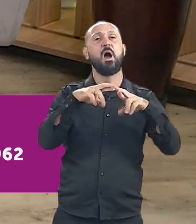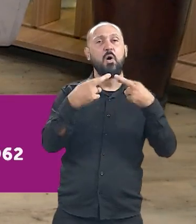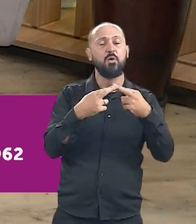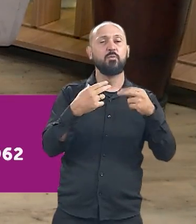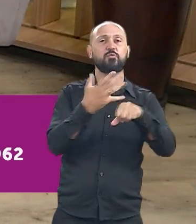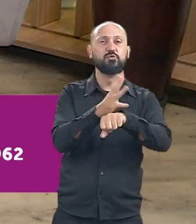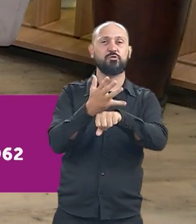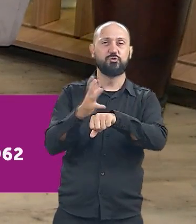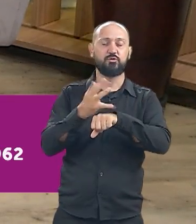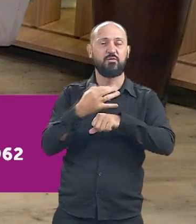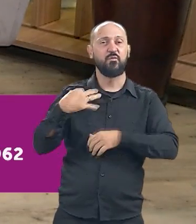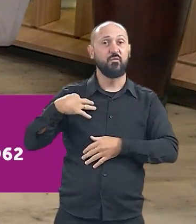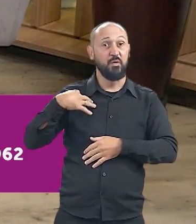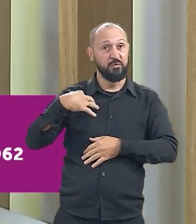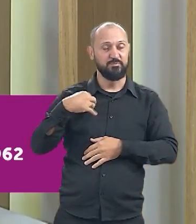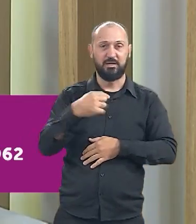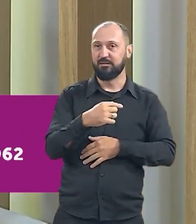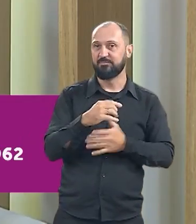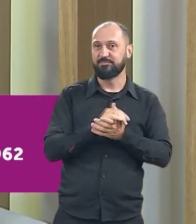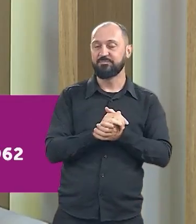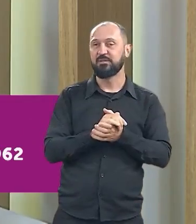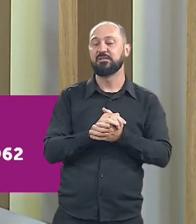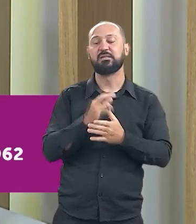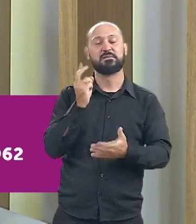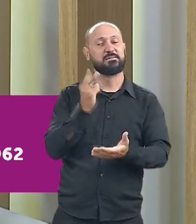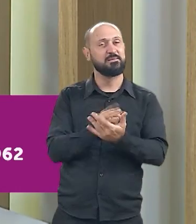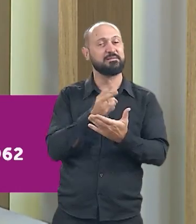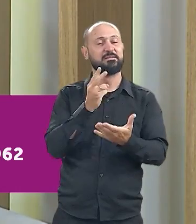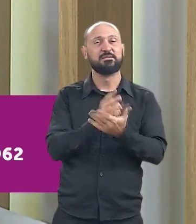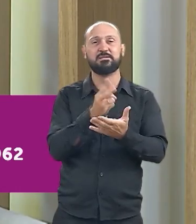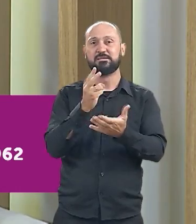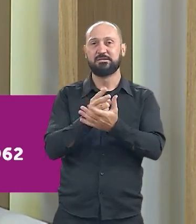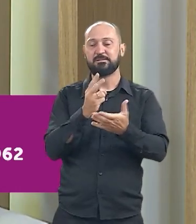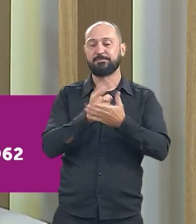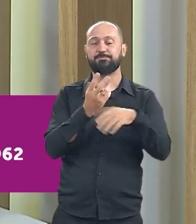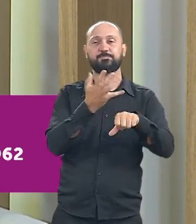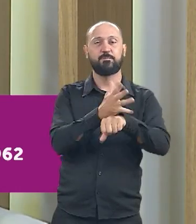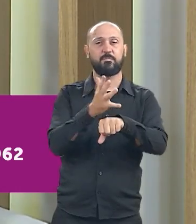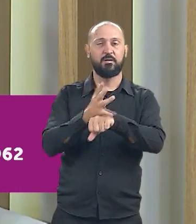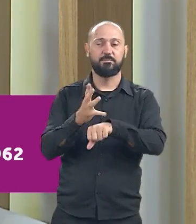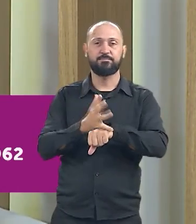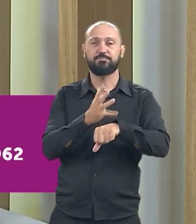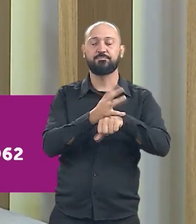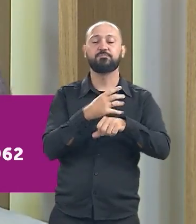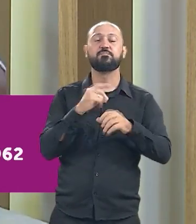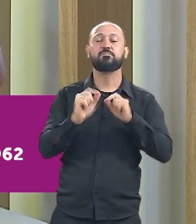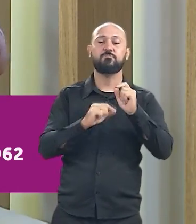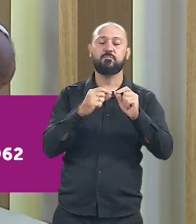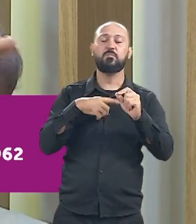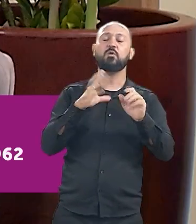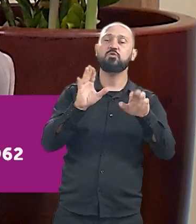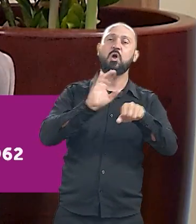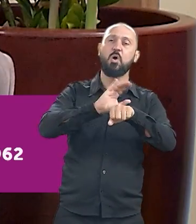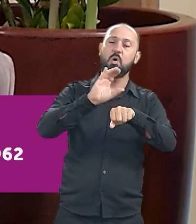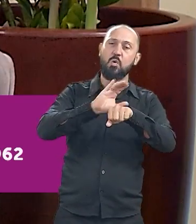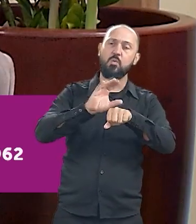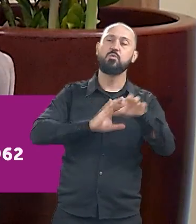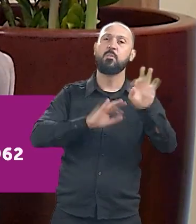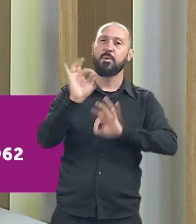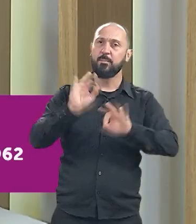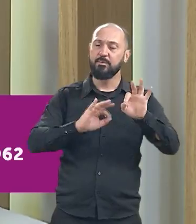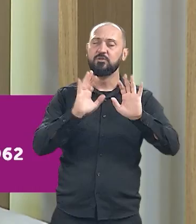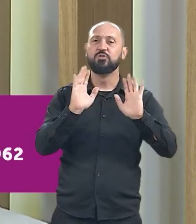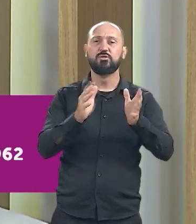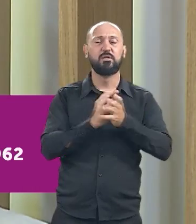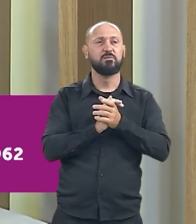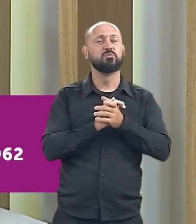Certo. Então, o voluntário do CVV, ele está sempre em constante treinamento. Ele fala, fiz o curso, estou preparado. Não, ele está